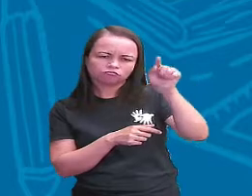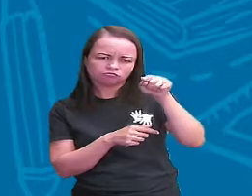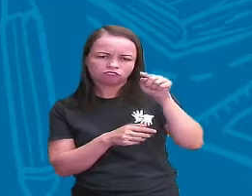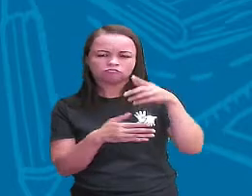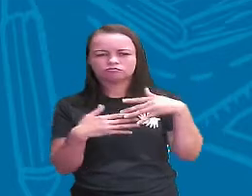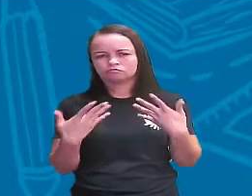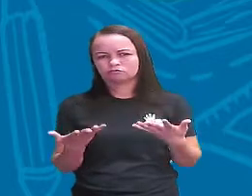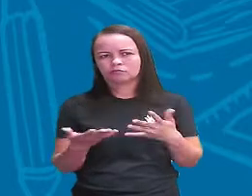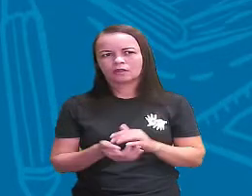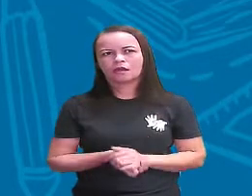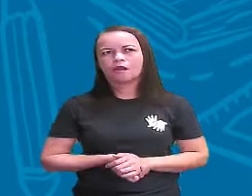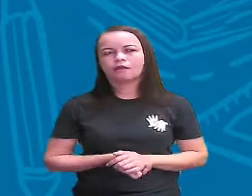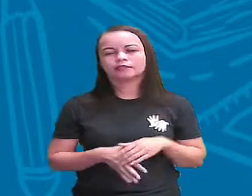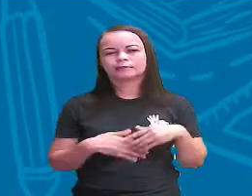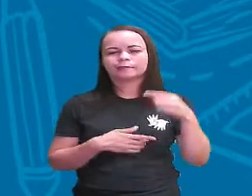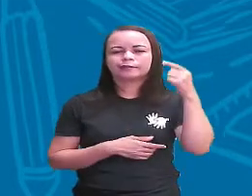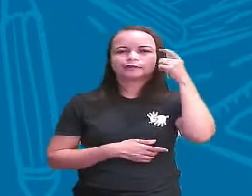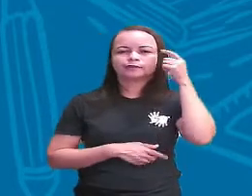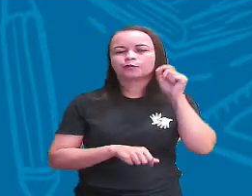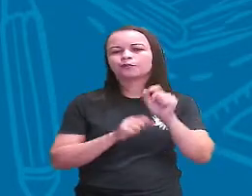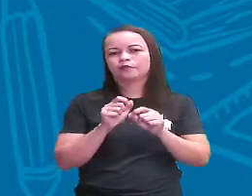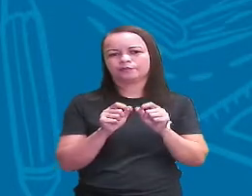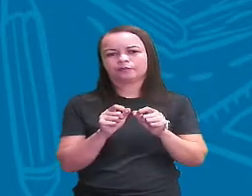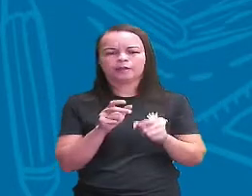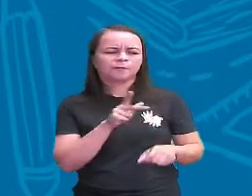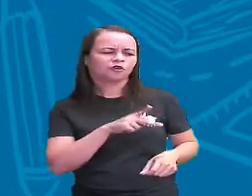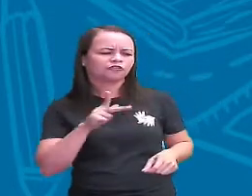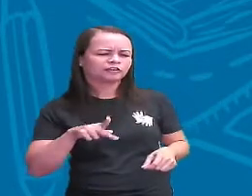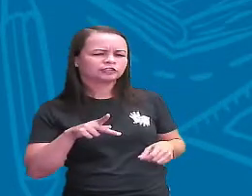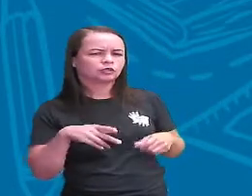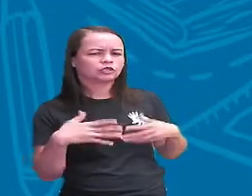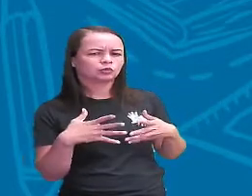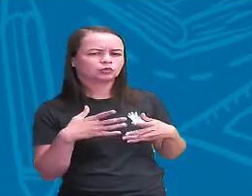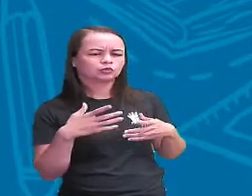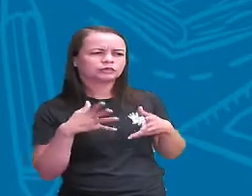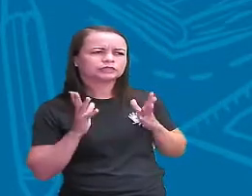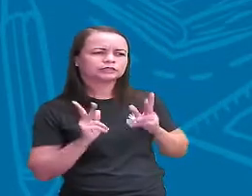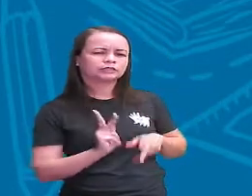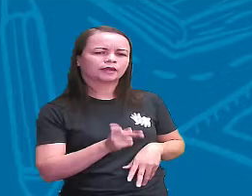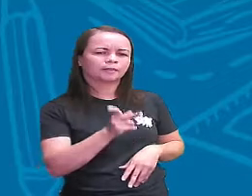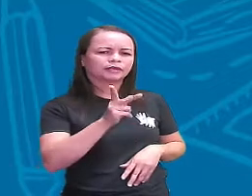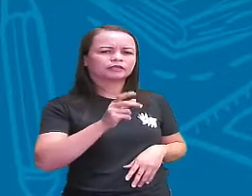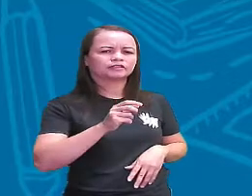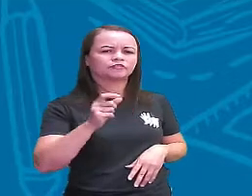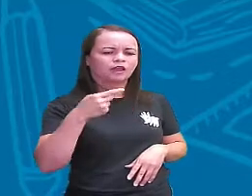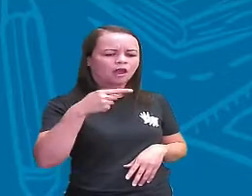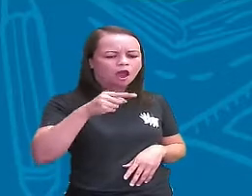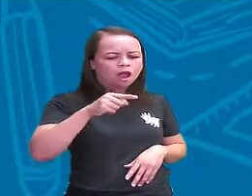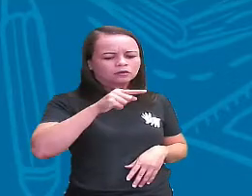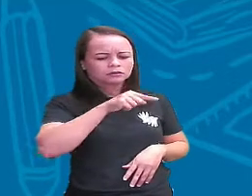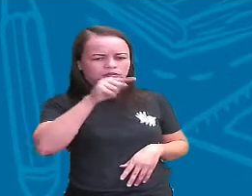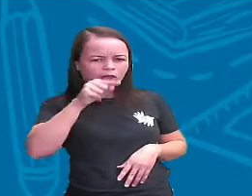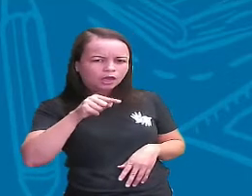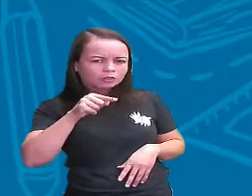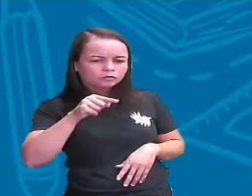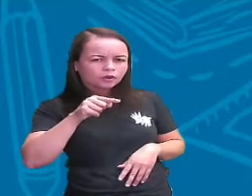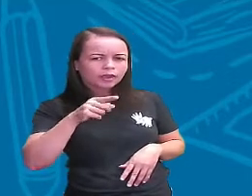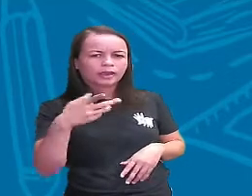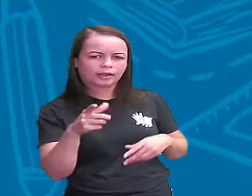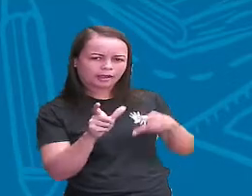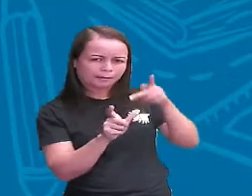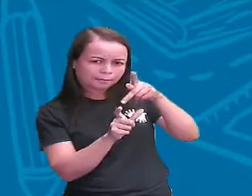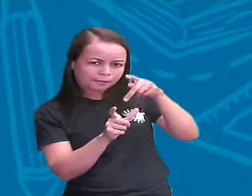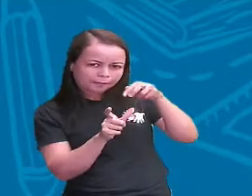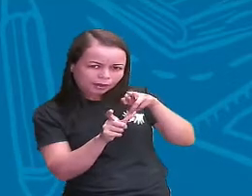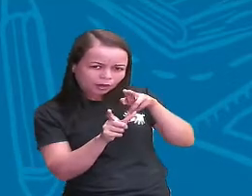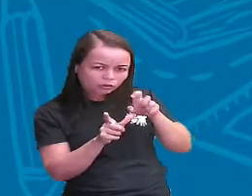pensar, professora, quer dizer que toda palavra que tiver acento, ela é proparoxítona? Não, não. Não é